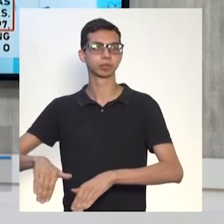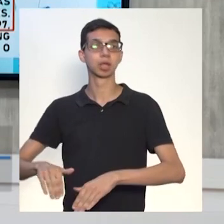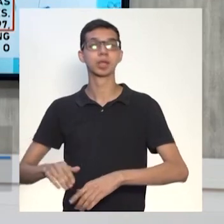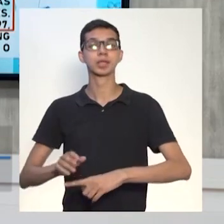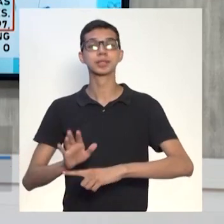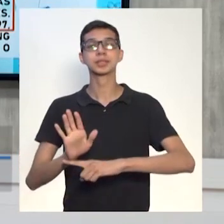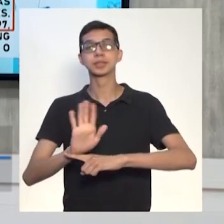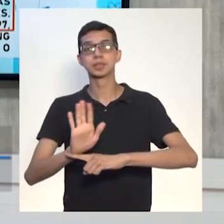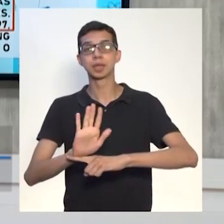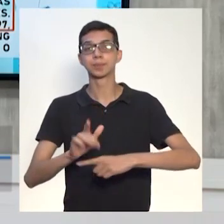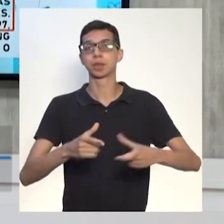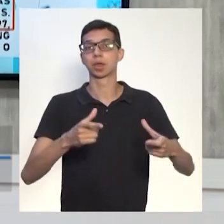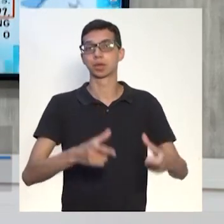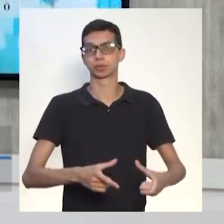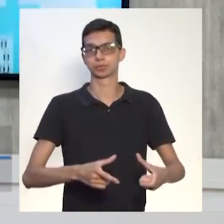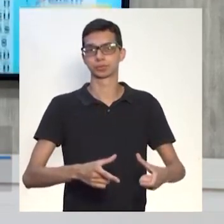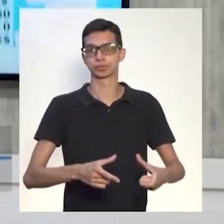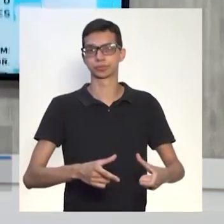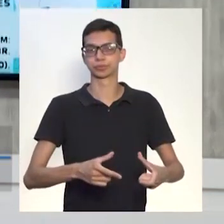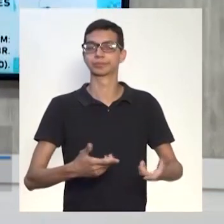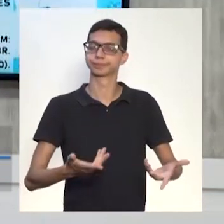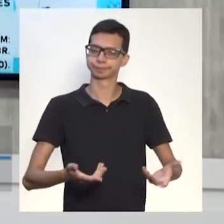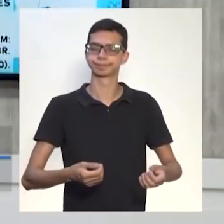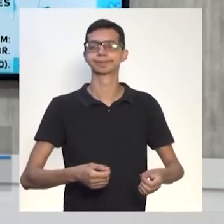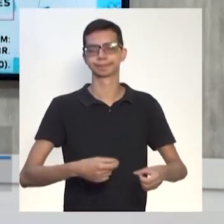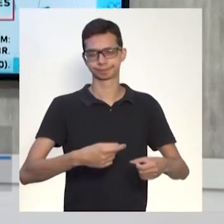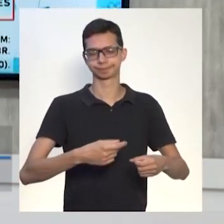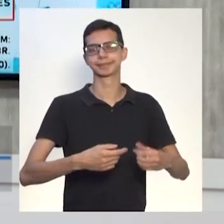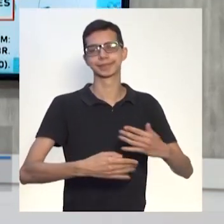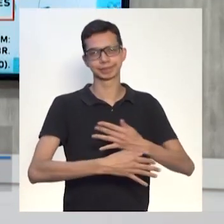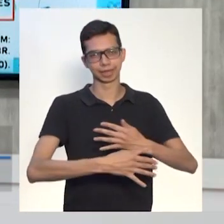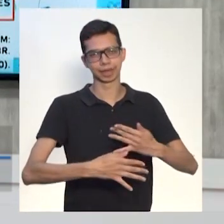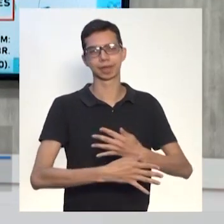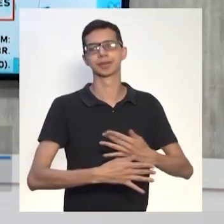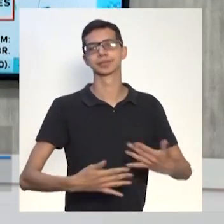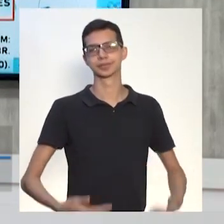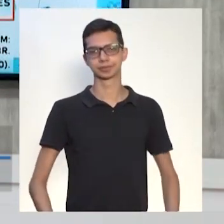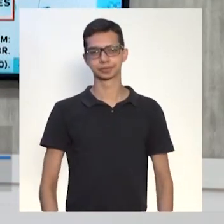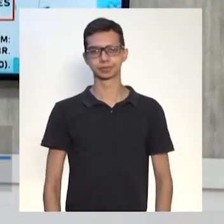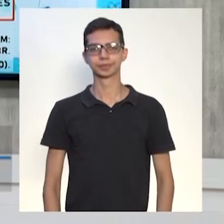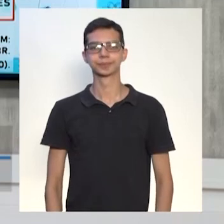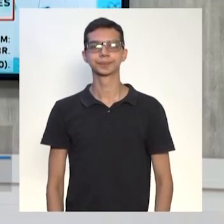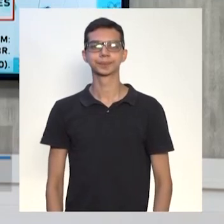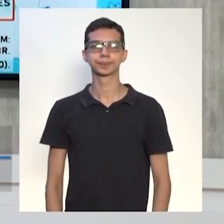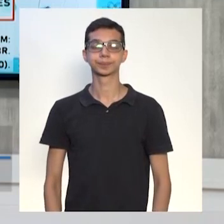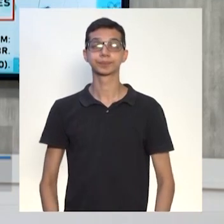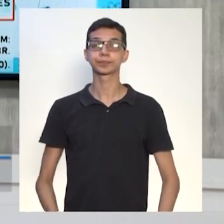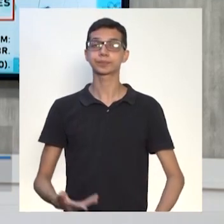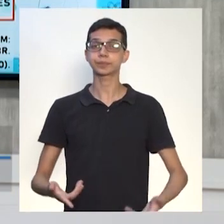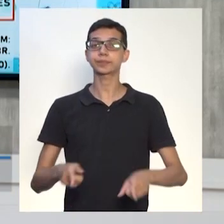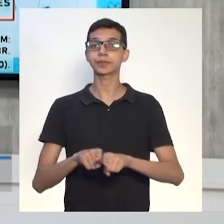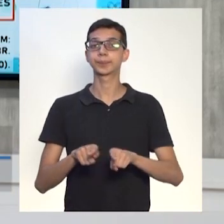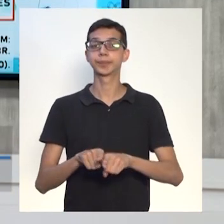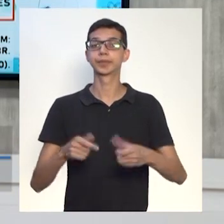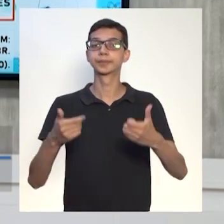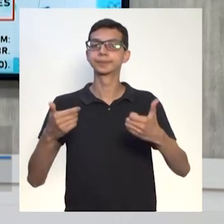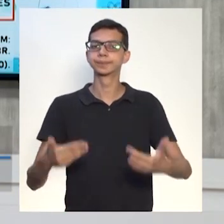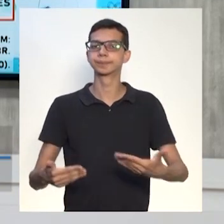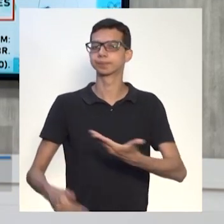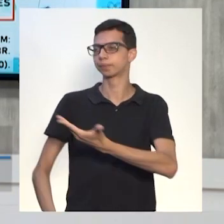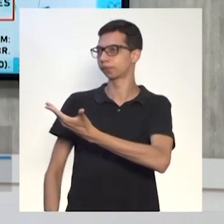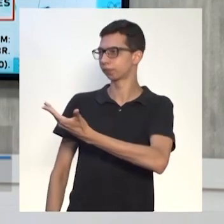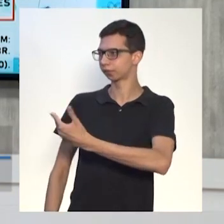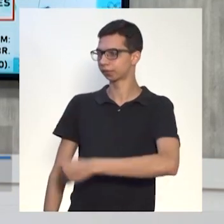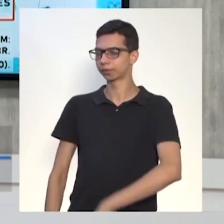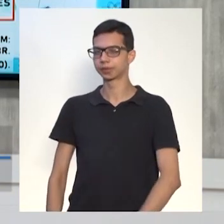concentrando nas cidades maiores. E, na segunda parte aqui, ele diz, de forma concentrada,